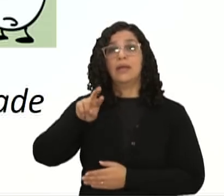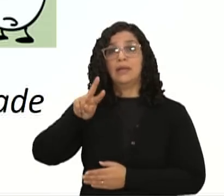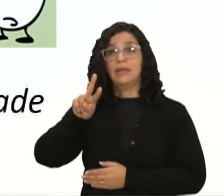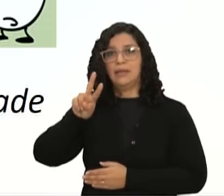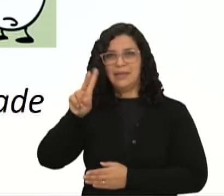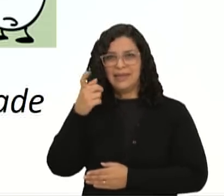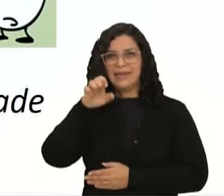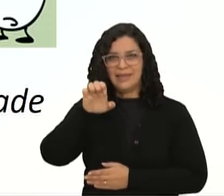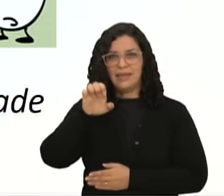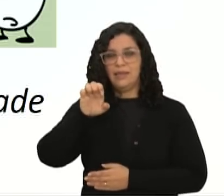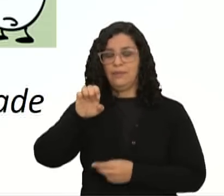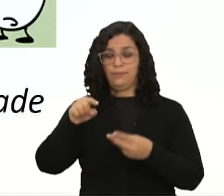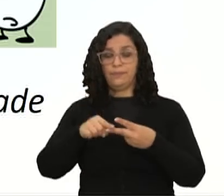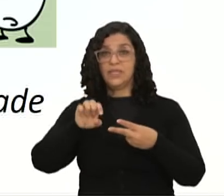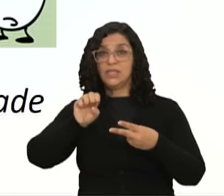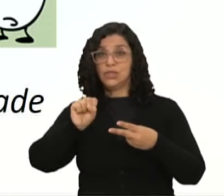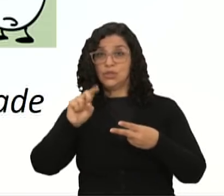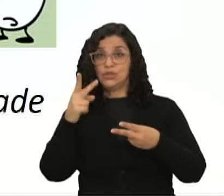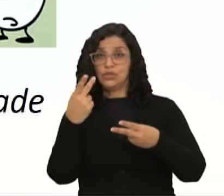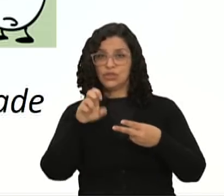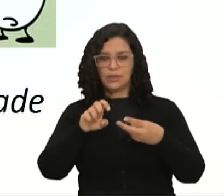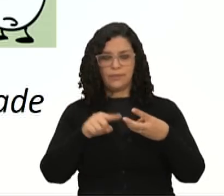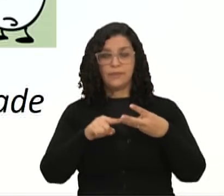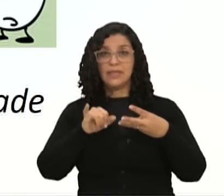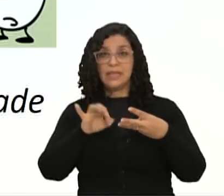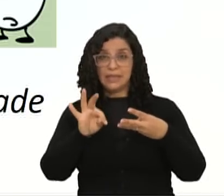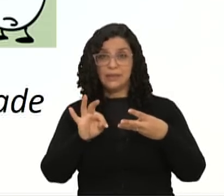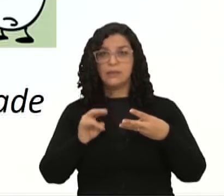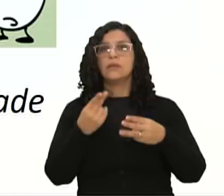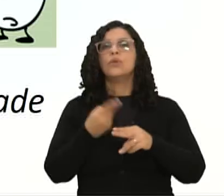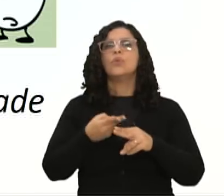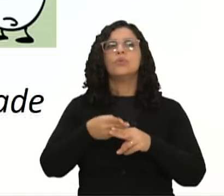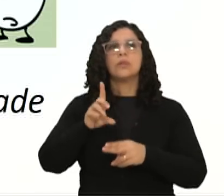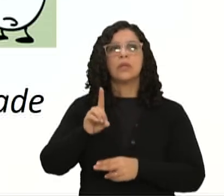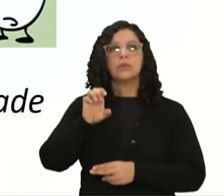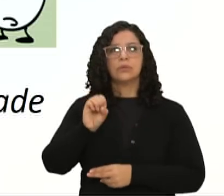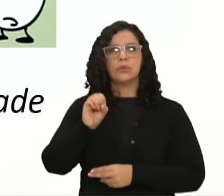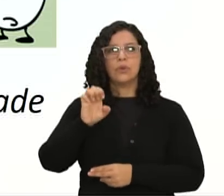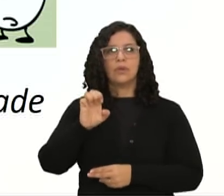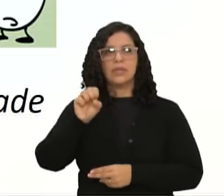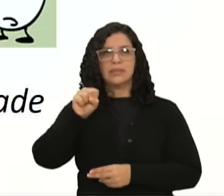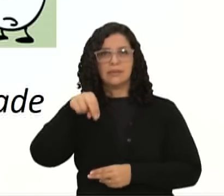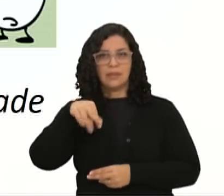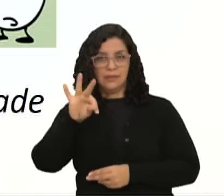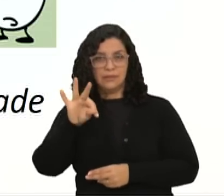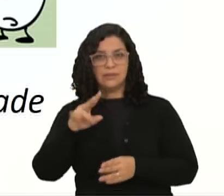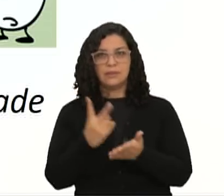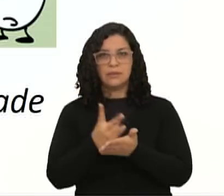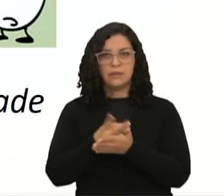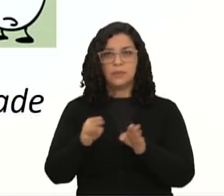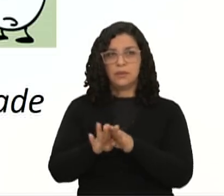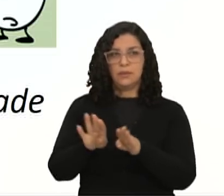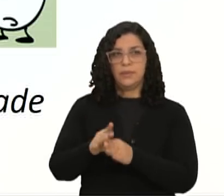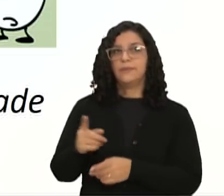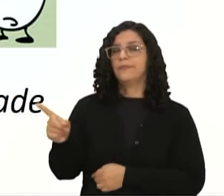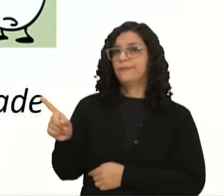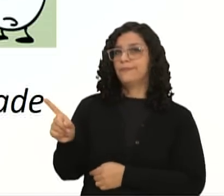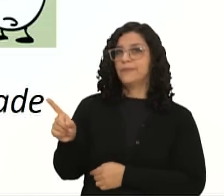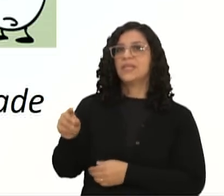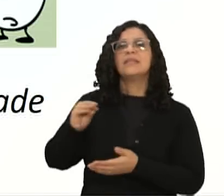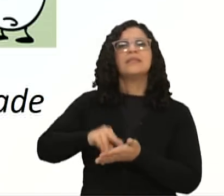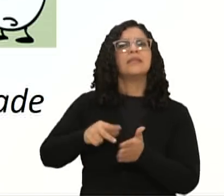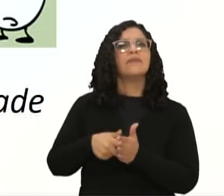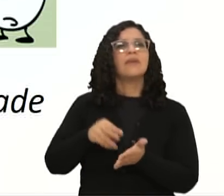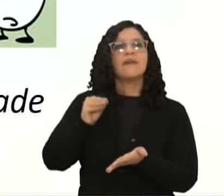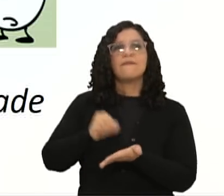o doesn't. Então, sempre que for he, she, it, nós vamos usar o doesn't. Quando for as outras pessoas, usamos o don't. Para